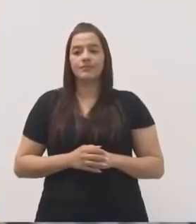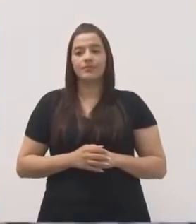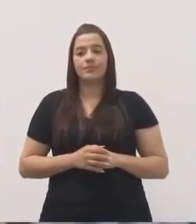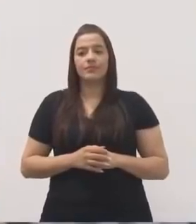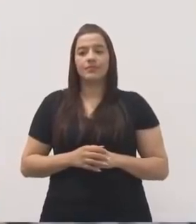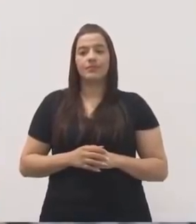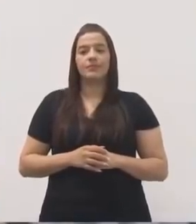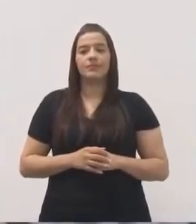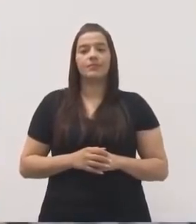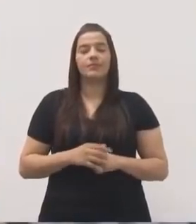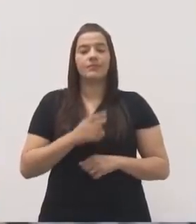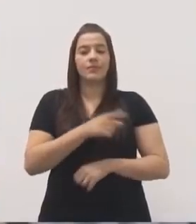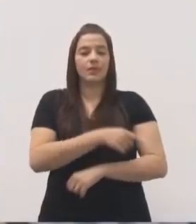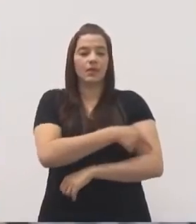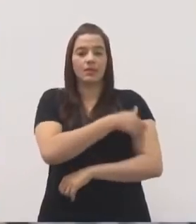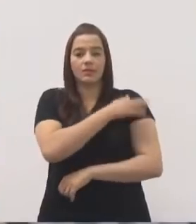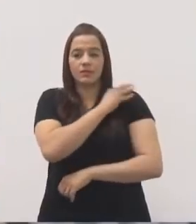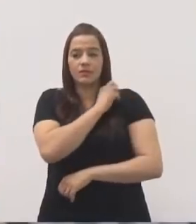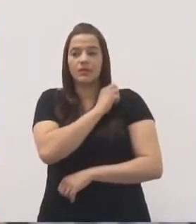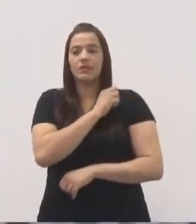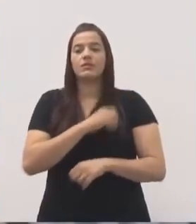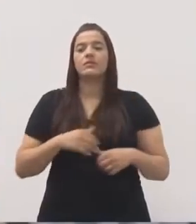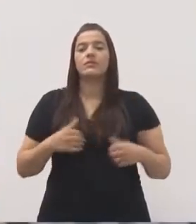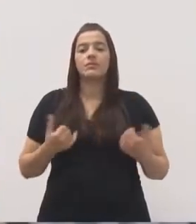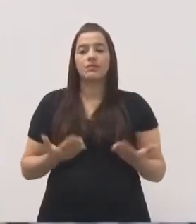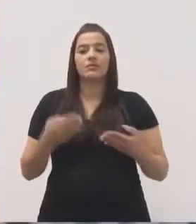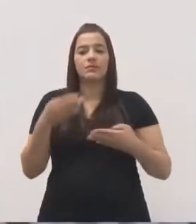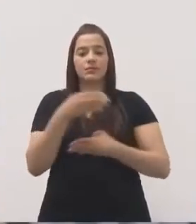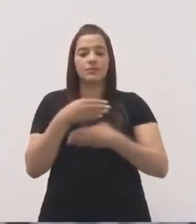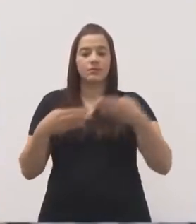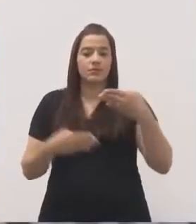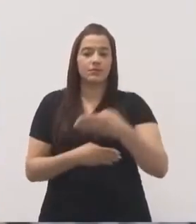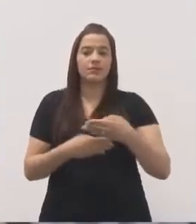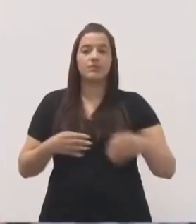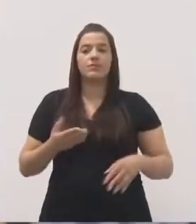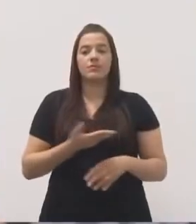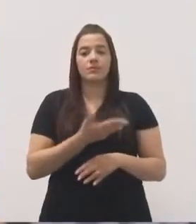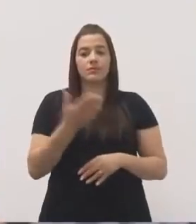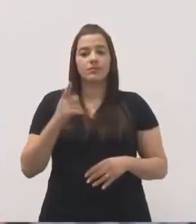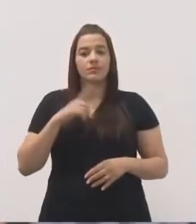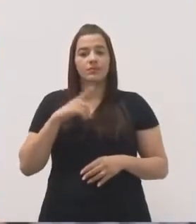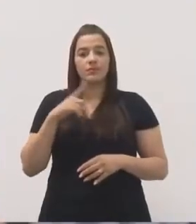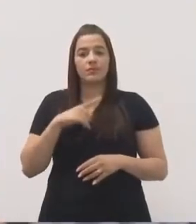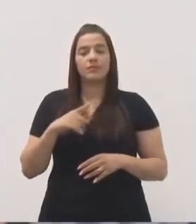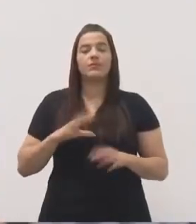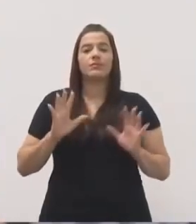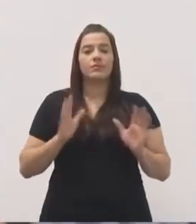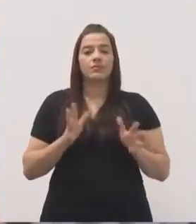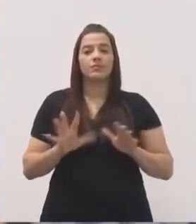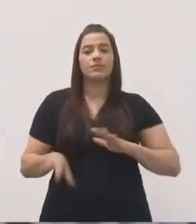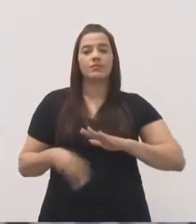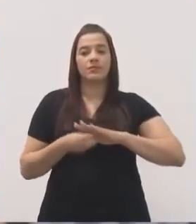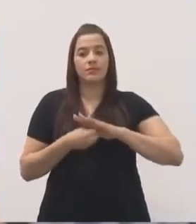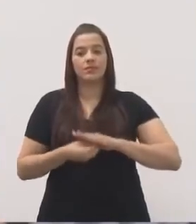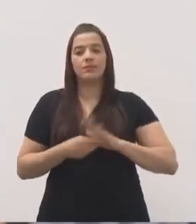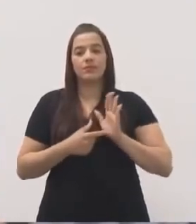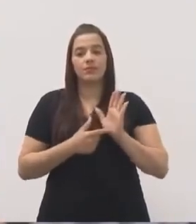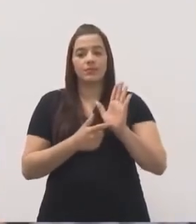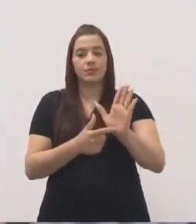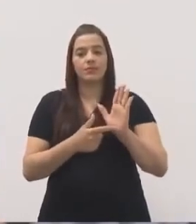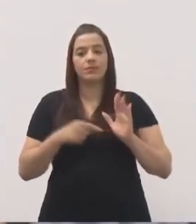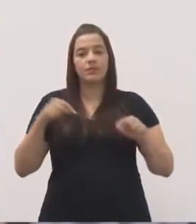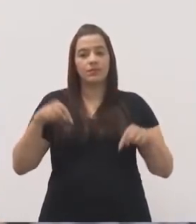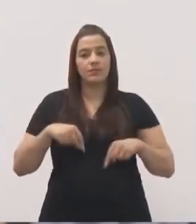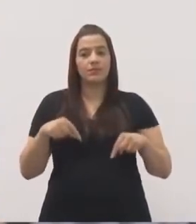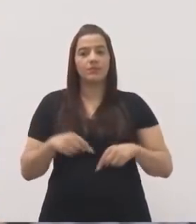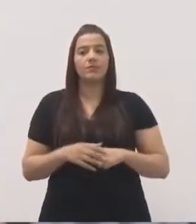relação às séries novamente, né, pessoal? Os slides vão ser disponibilizados para vocês com esse quadro sintético que a gente apresentou aqui,